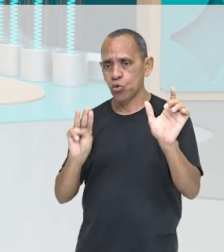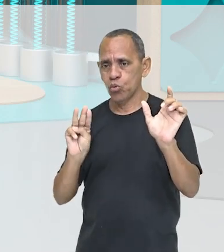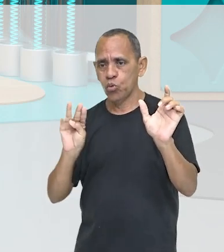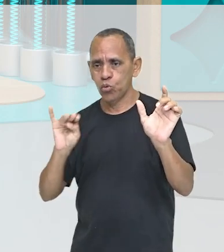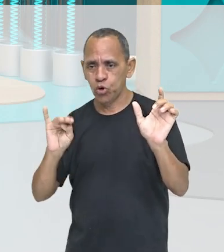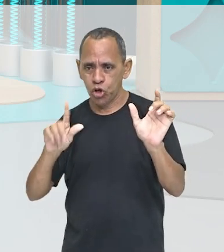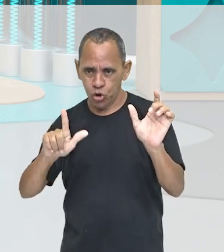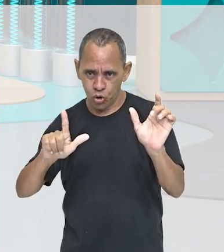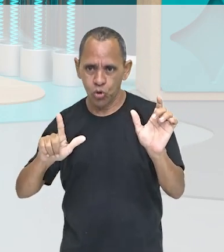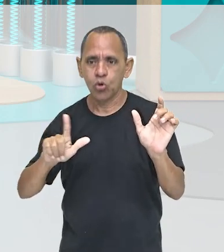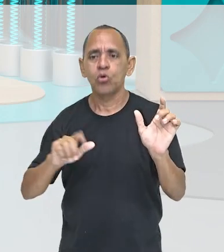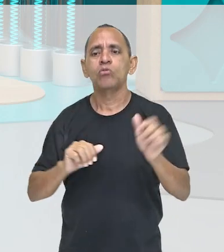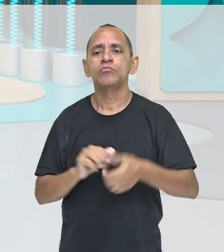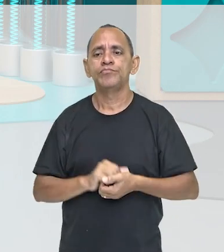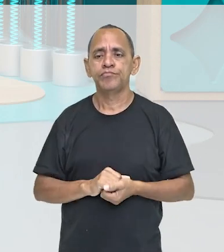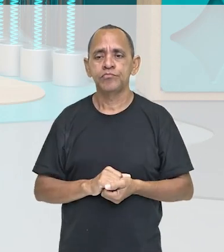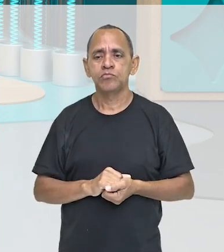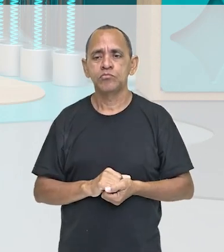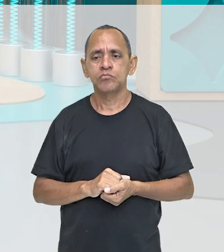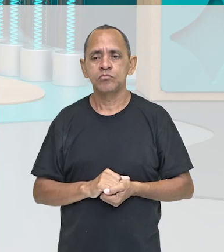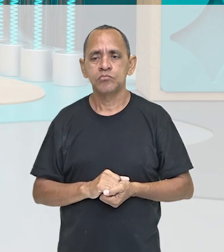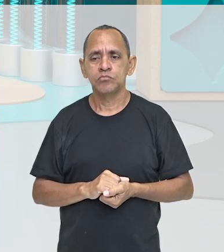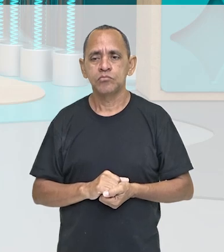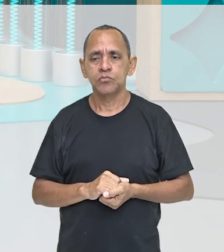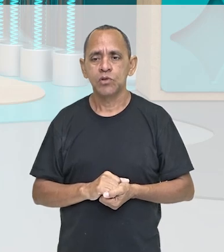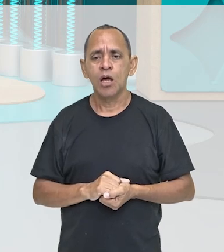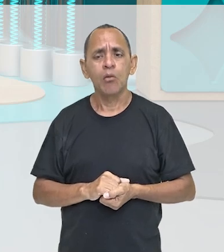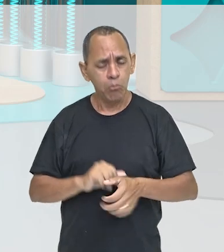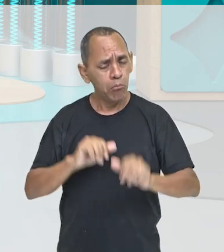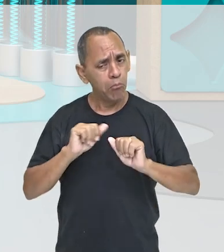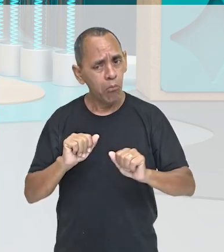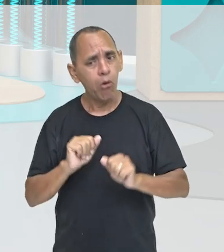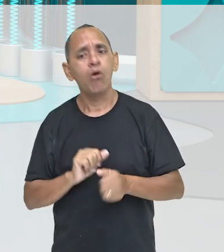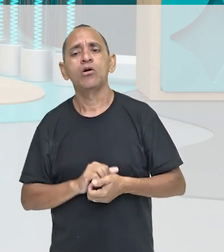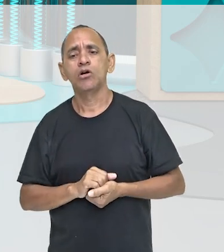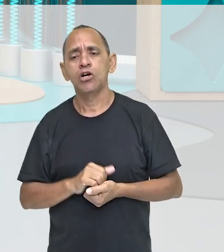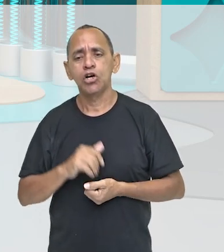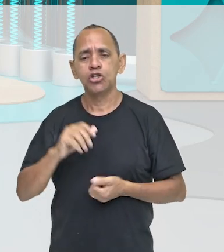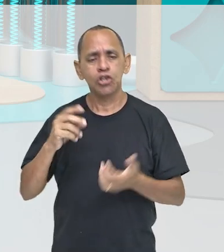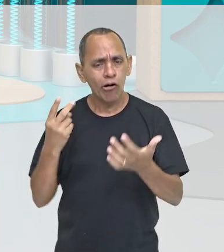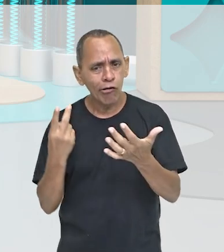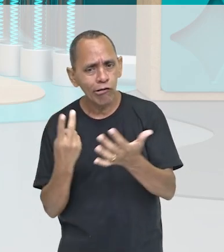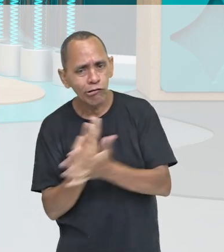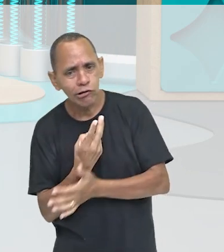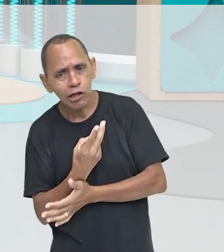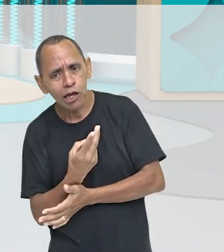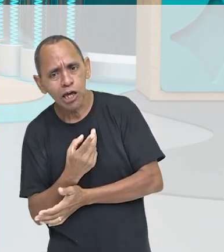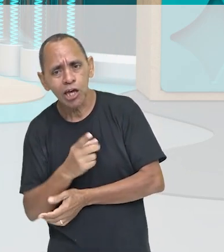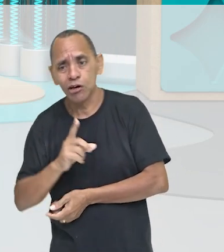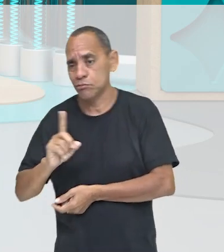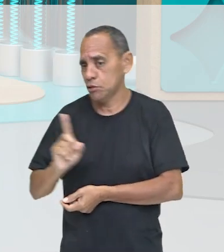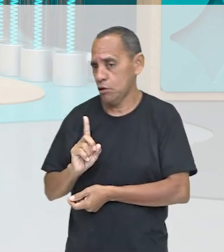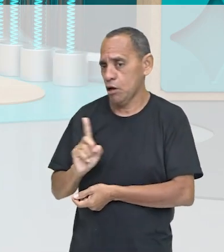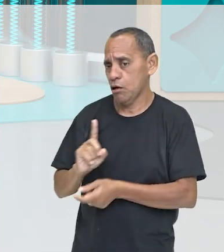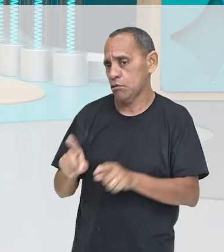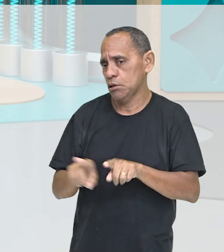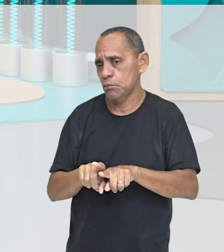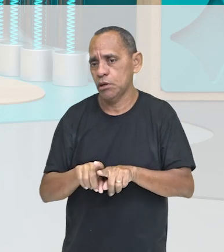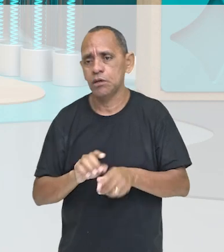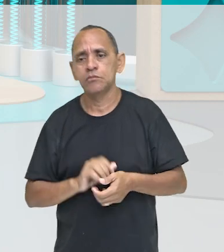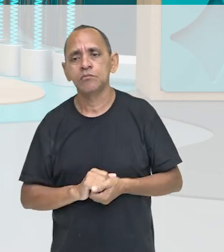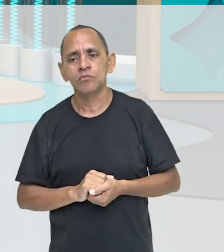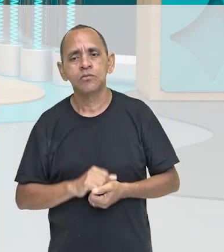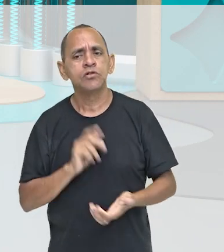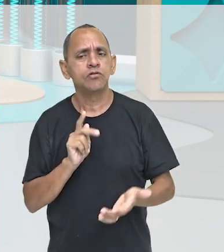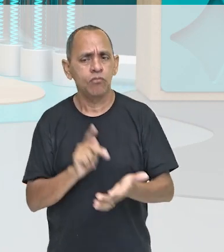muito distante, mais incerto, né? Então, a gente utiliza essas duas definições para separar uma ou outra. Claramente, né, como